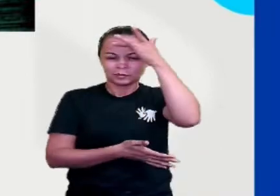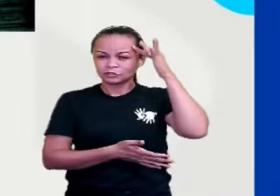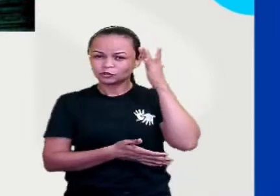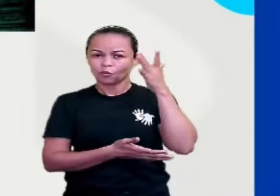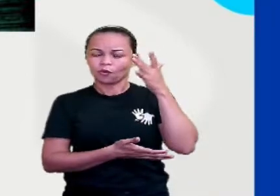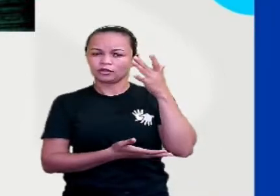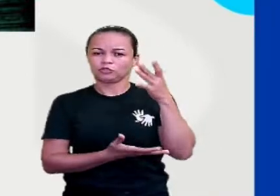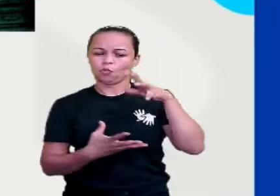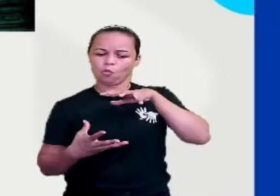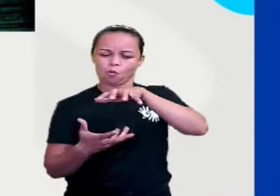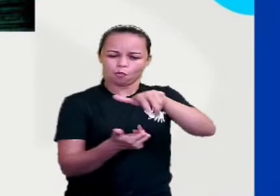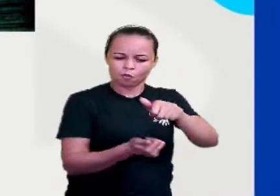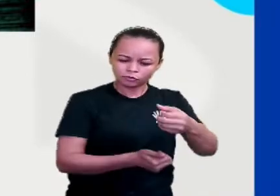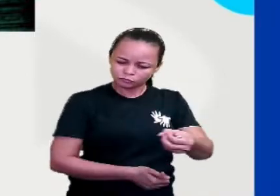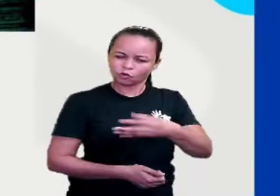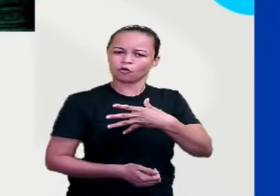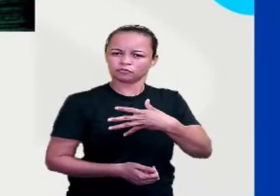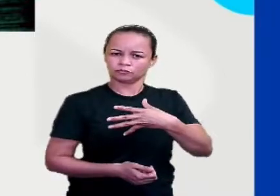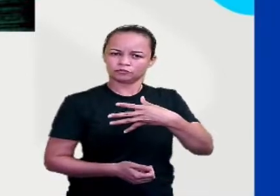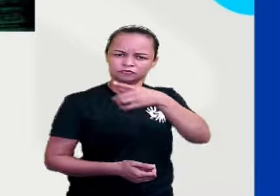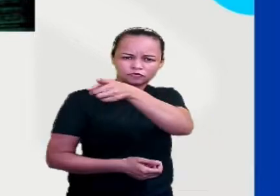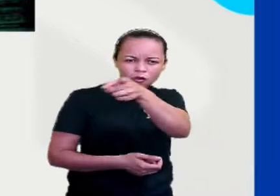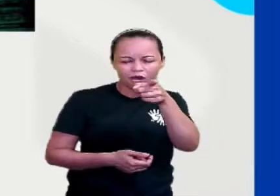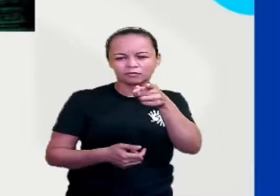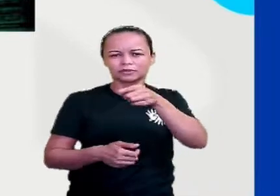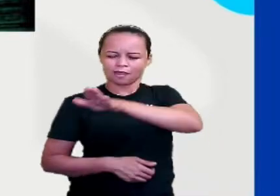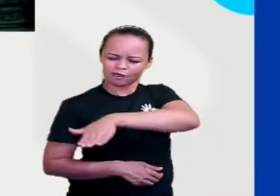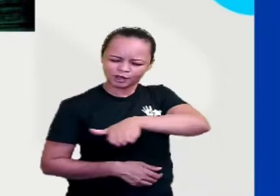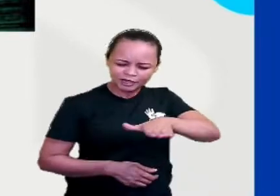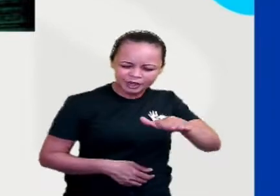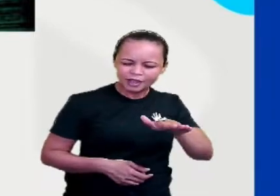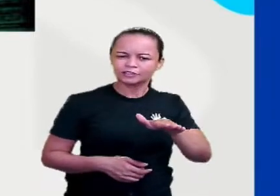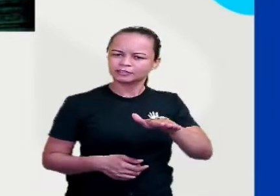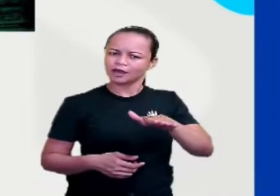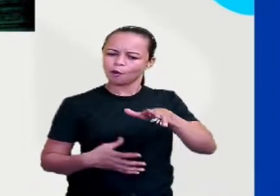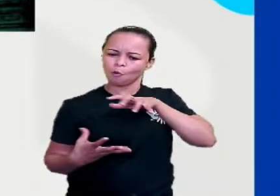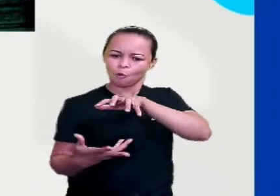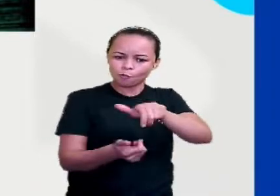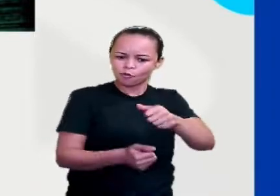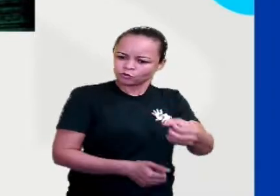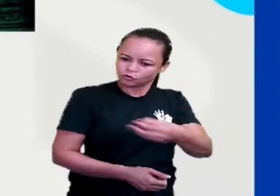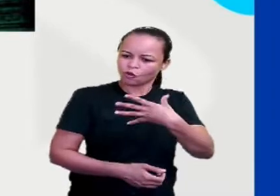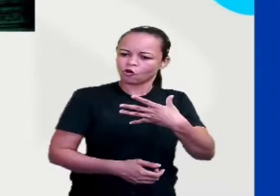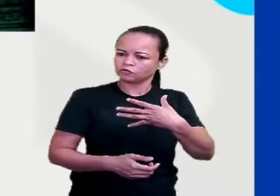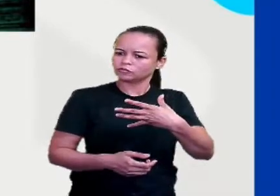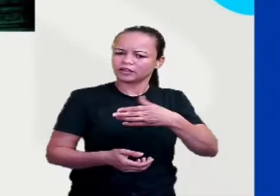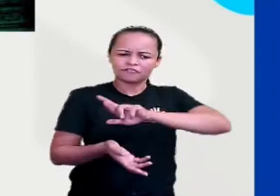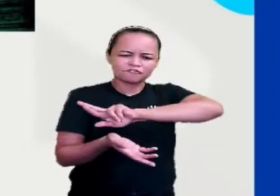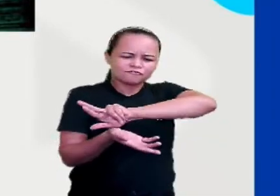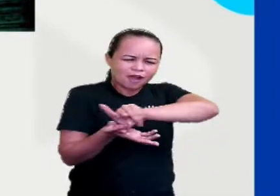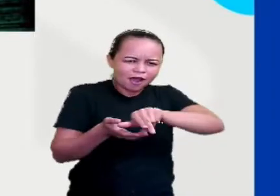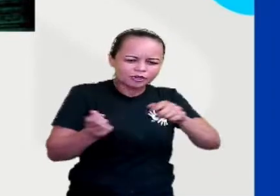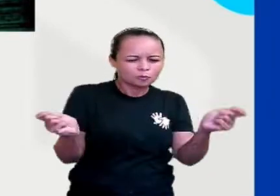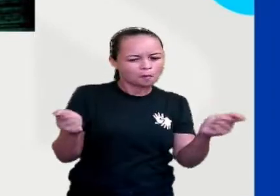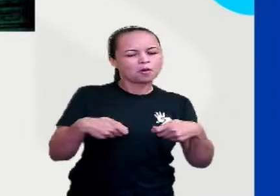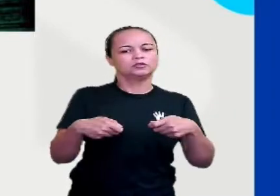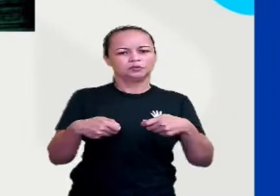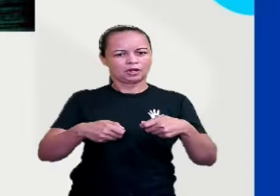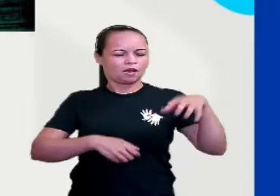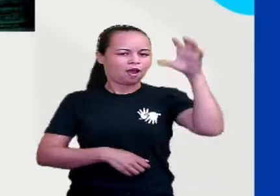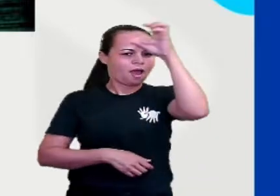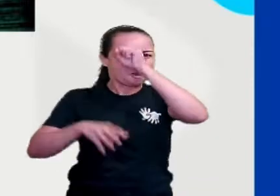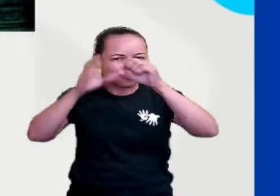são crianças, o mundo ele é totalmente novo. Vocês têm milhões de possibilidades de coisas para aprender. Mas para quem já